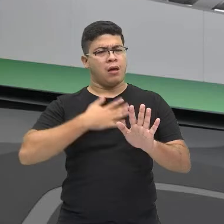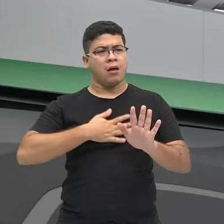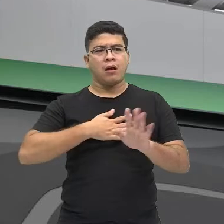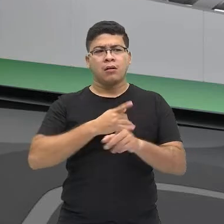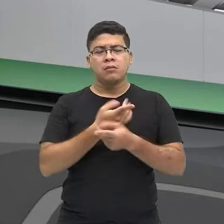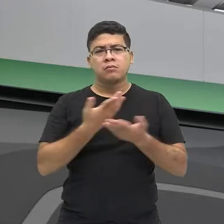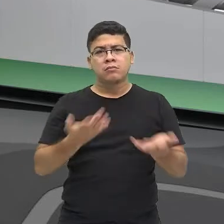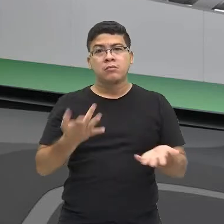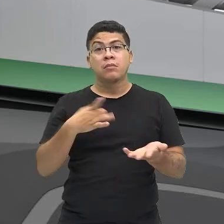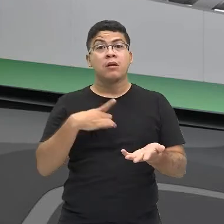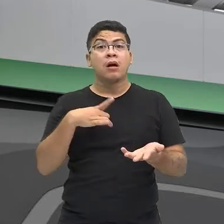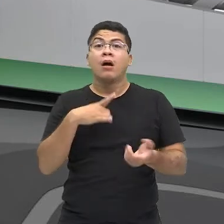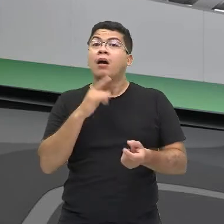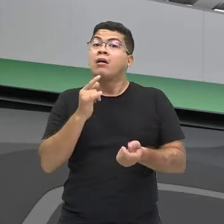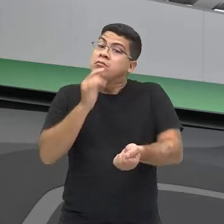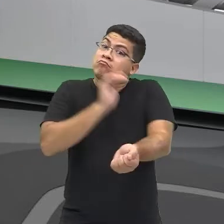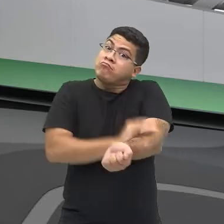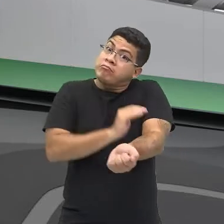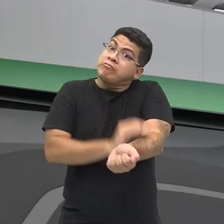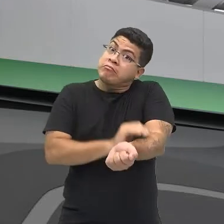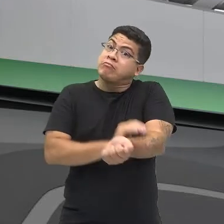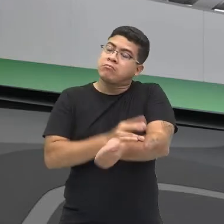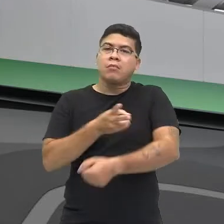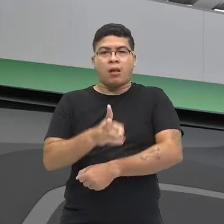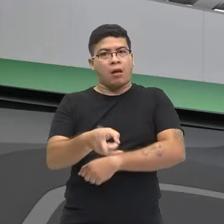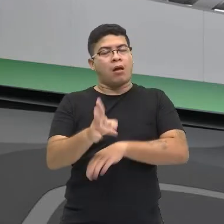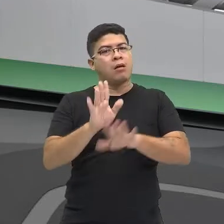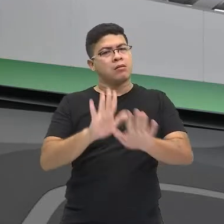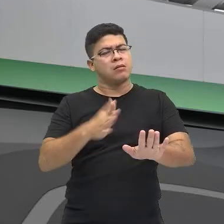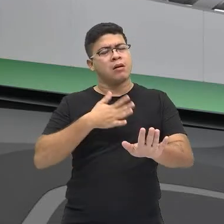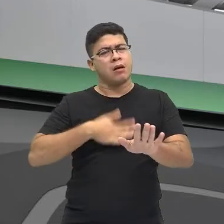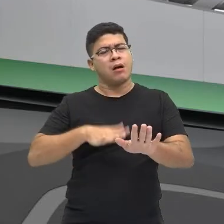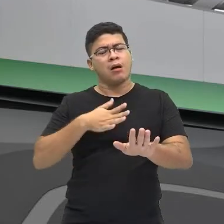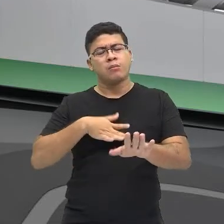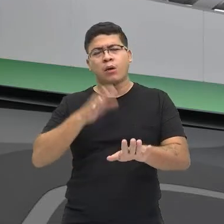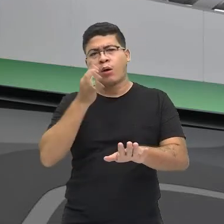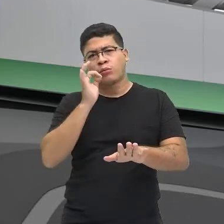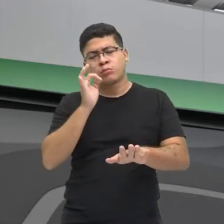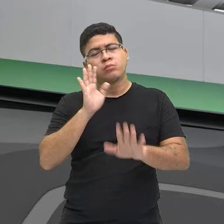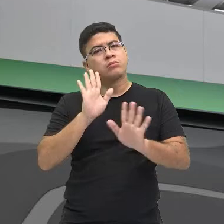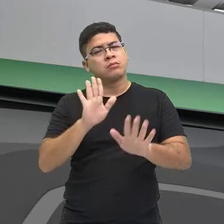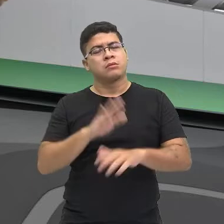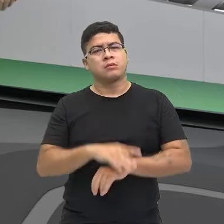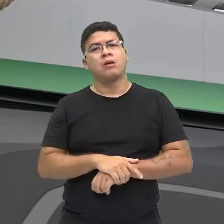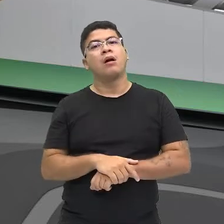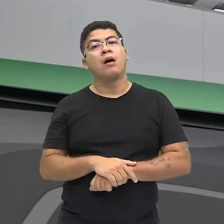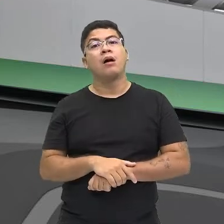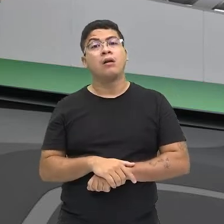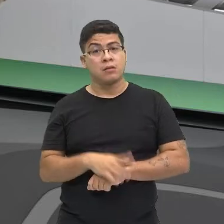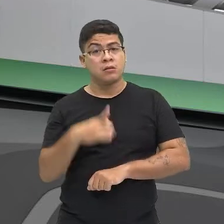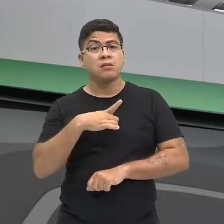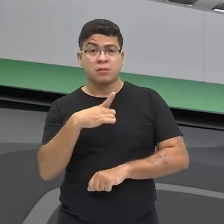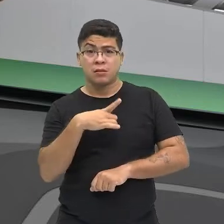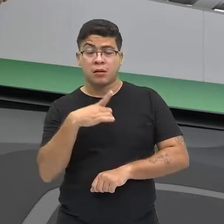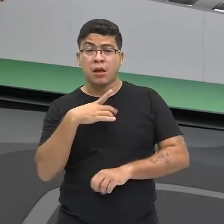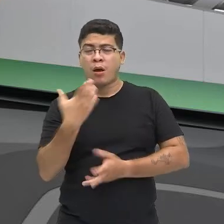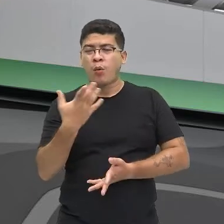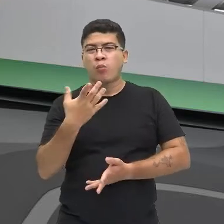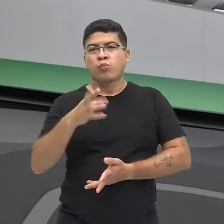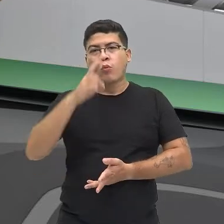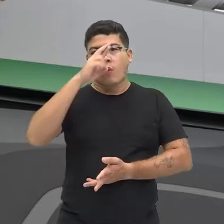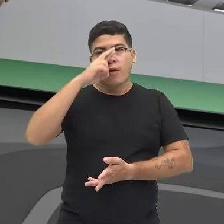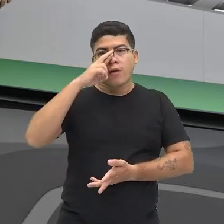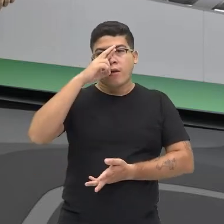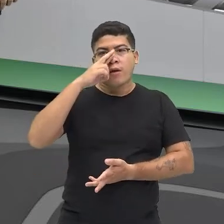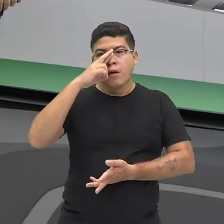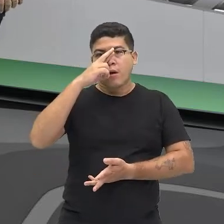necessariamente a dependência da cafeína. A gente não encontra só no café, a gente encontra também a cafeína nas bebidas de cola,